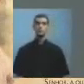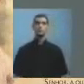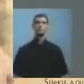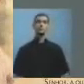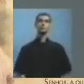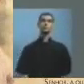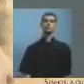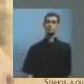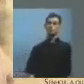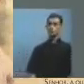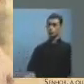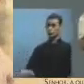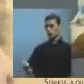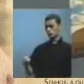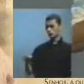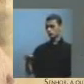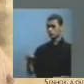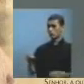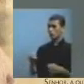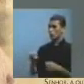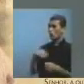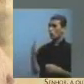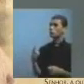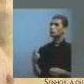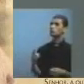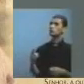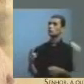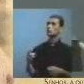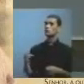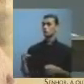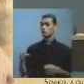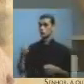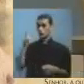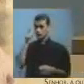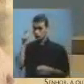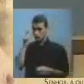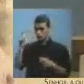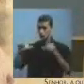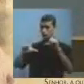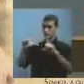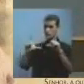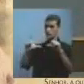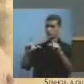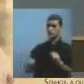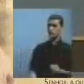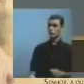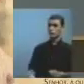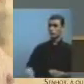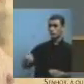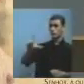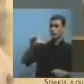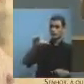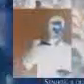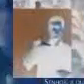Quem é o culpado da gente perder? Fulano, bota fora. E vocês pensam que isso só passa na televisão? Não. Isso é na vida. Eu vejo